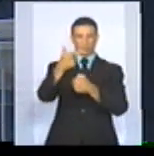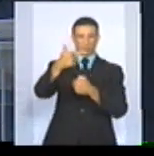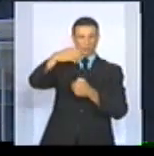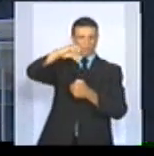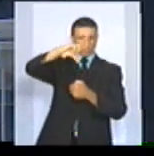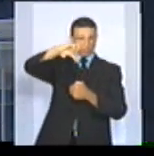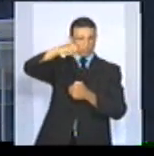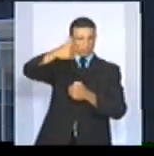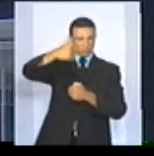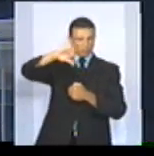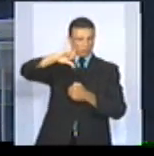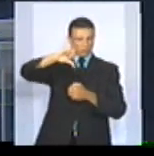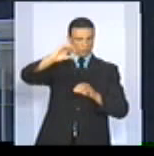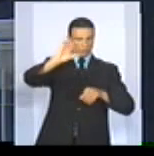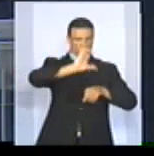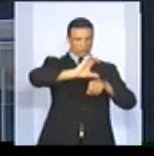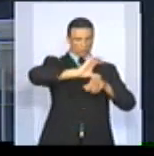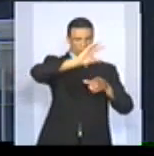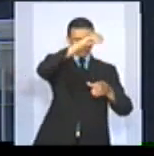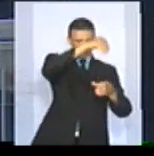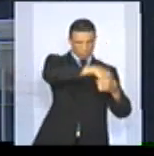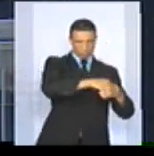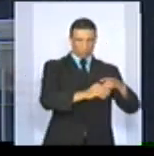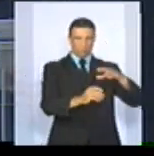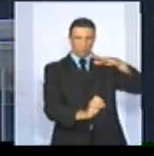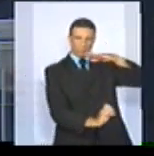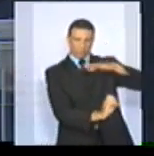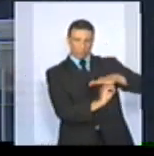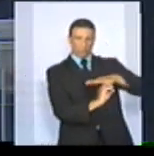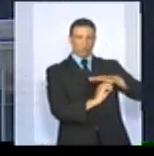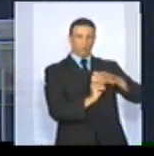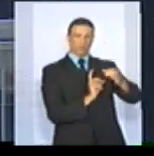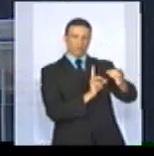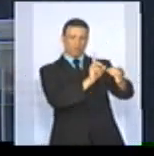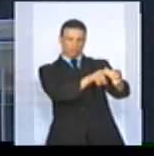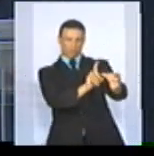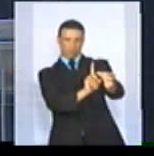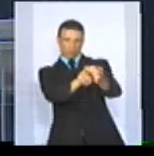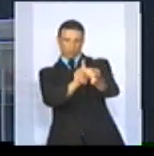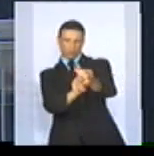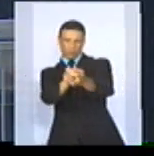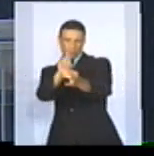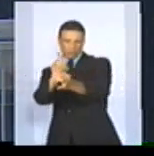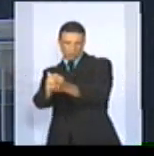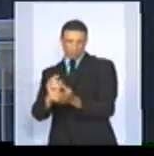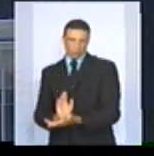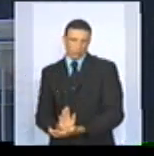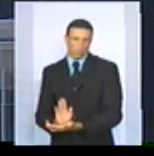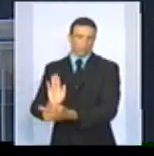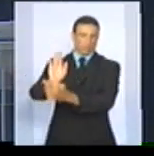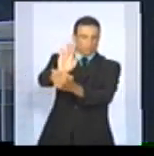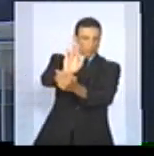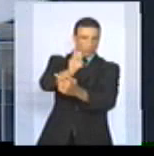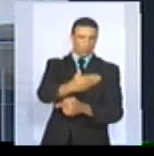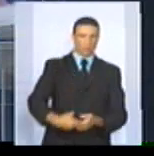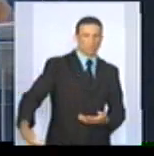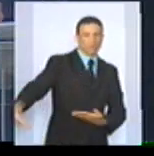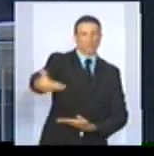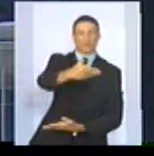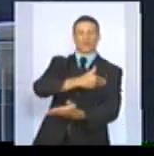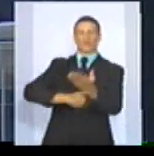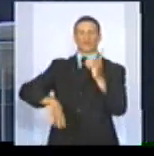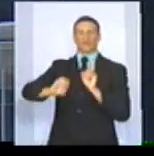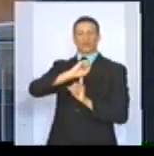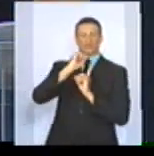qual o mercado interno integra o patrimônio nacional e será incentivado de modo a viabilizar o desenvolvimento cultural e socioeconômico,